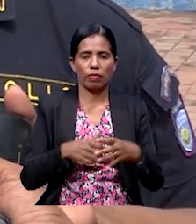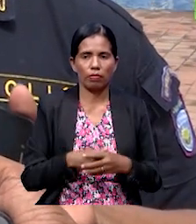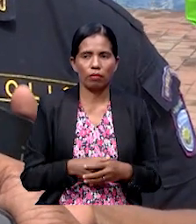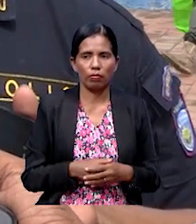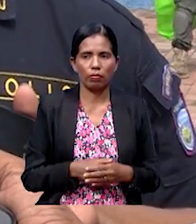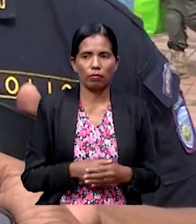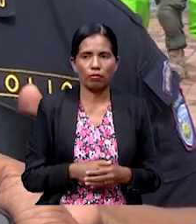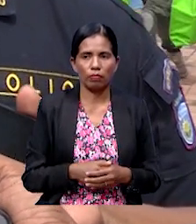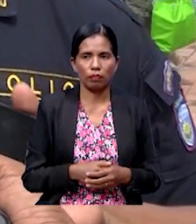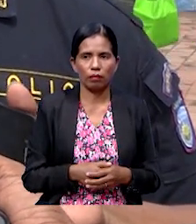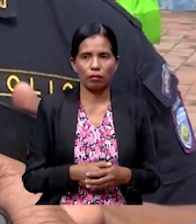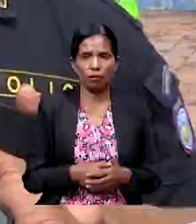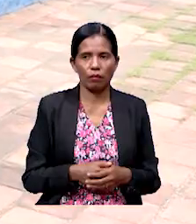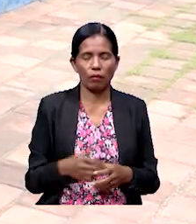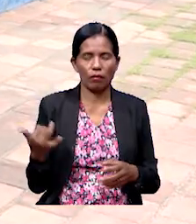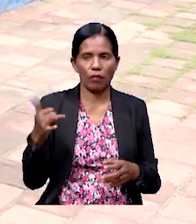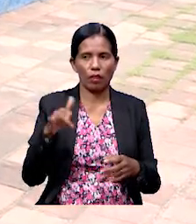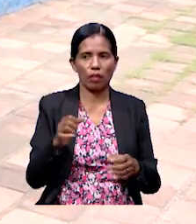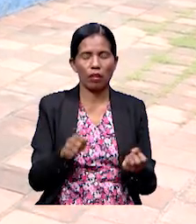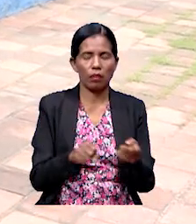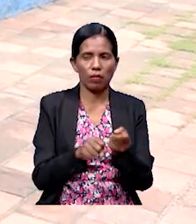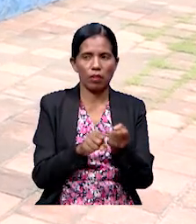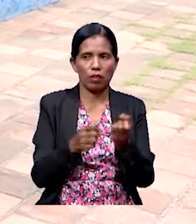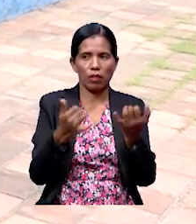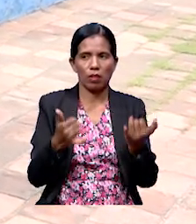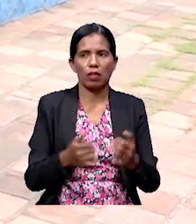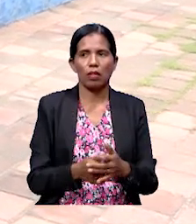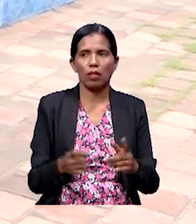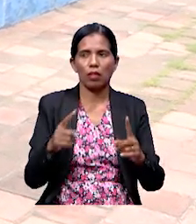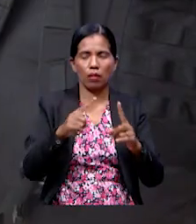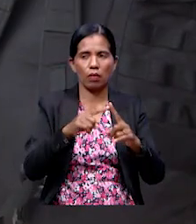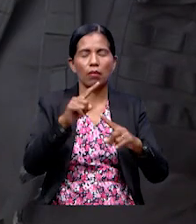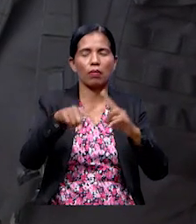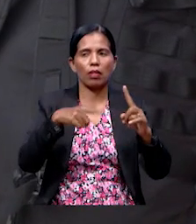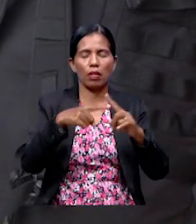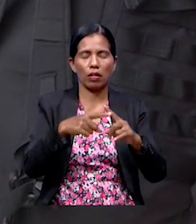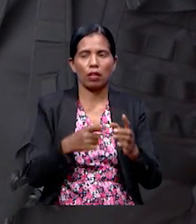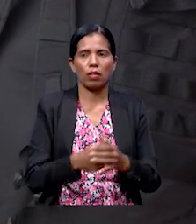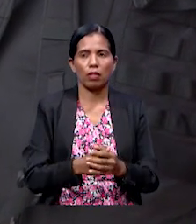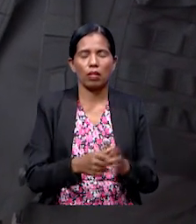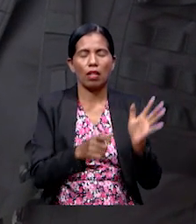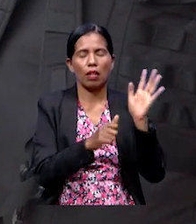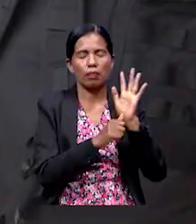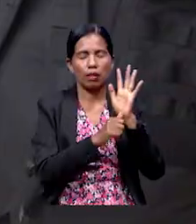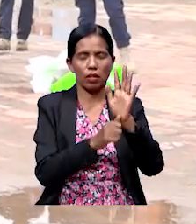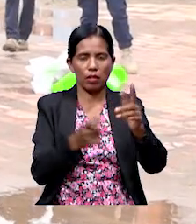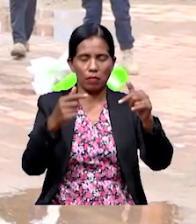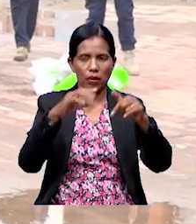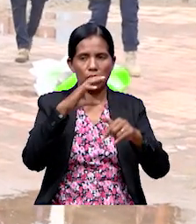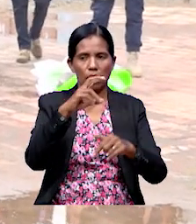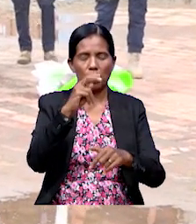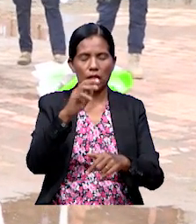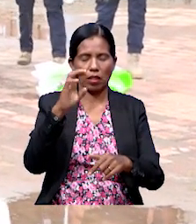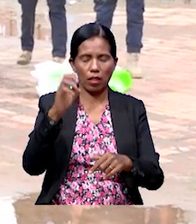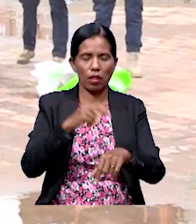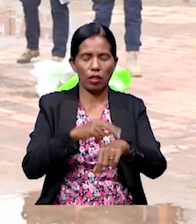I sirene misaung apoe dene to bain hira de resultado ne apresenta mai ia sene nasional